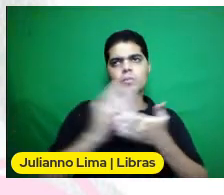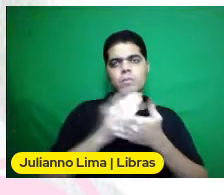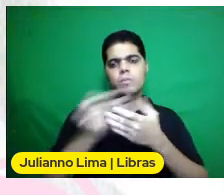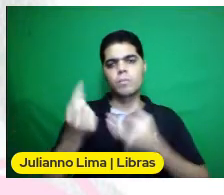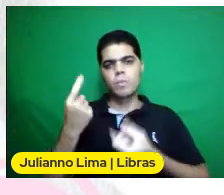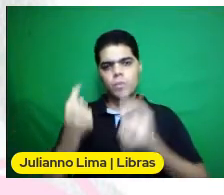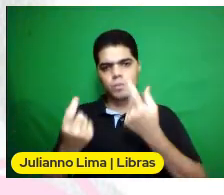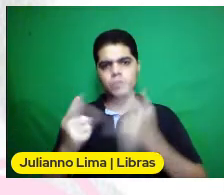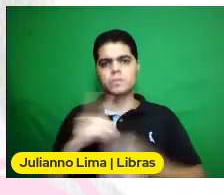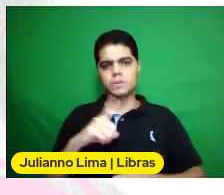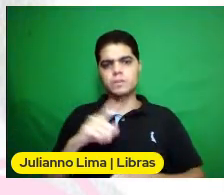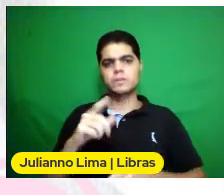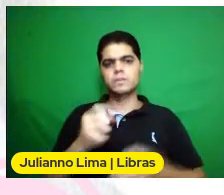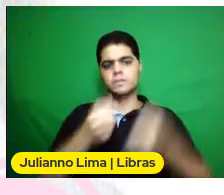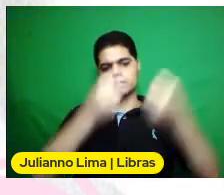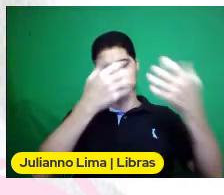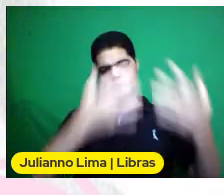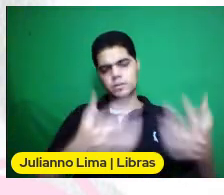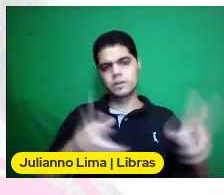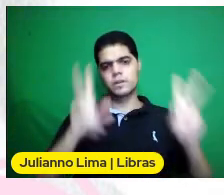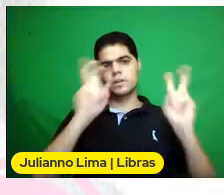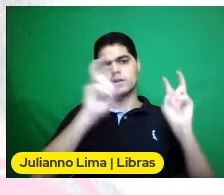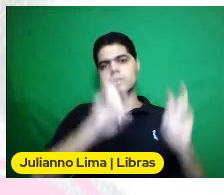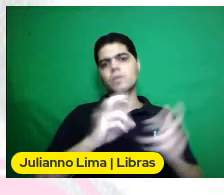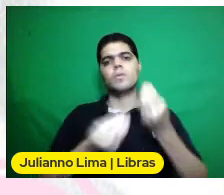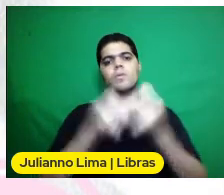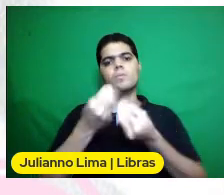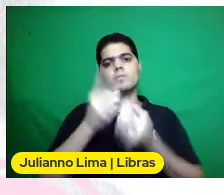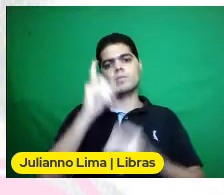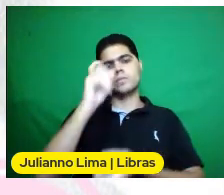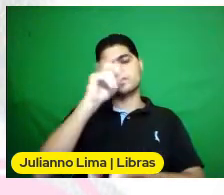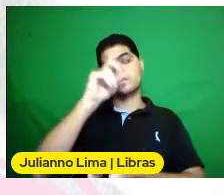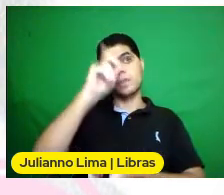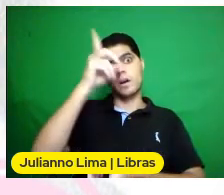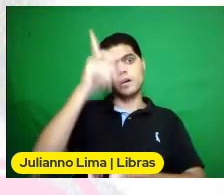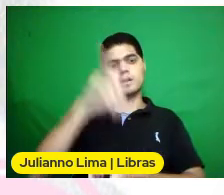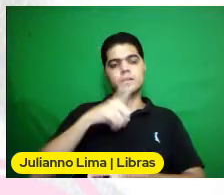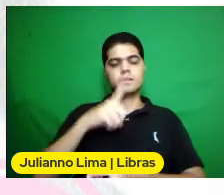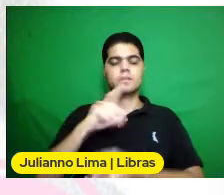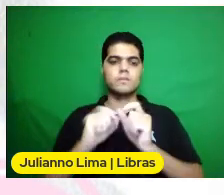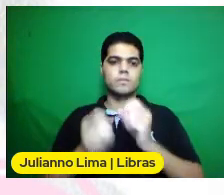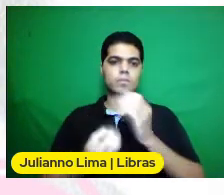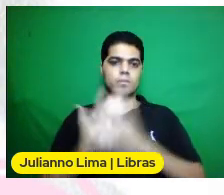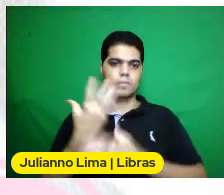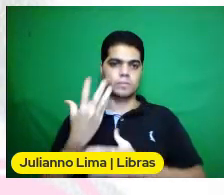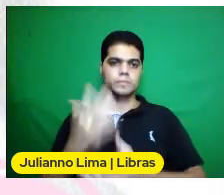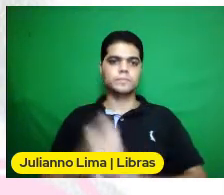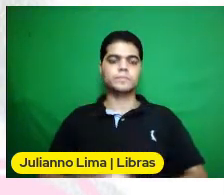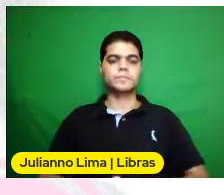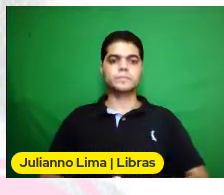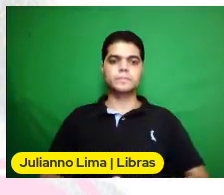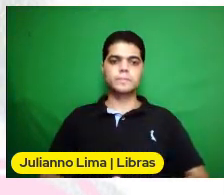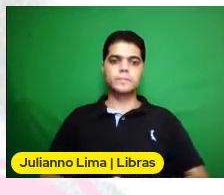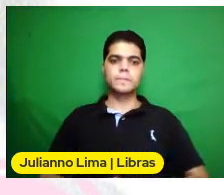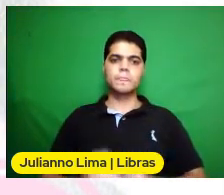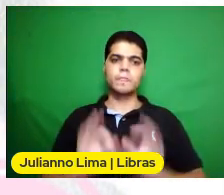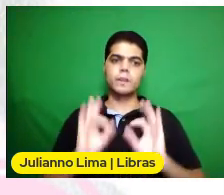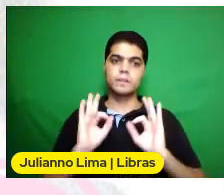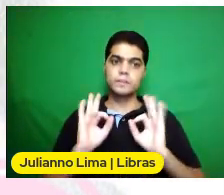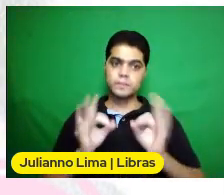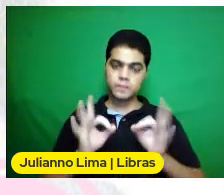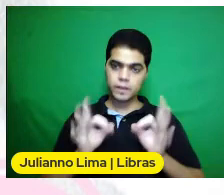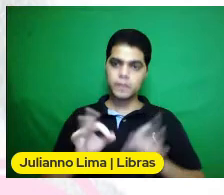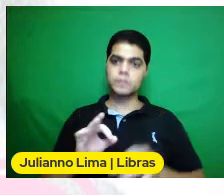Antônio, pode falar um pouco como foi essa ideia, como surgiu essa ideia de criar assim, desse jeito? Exato, porque assim, a gente